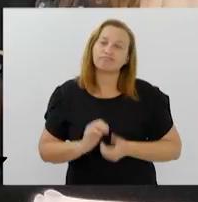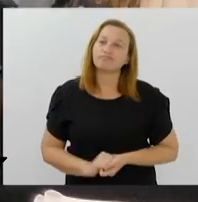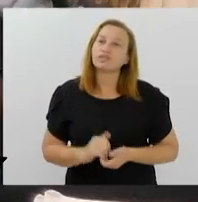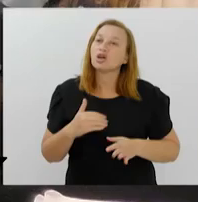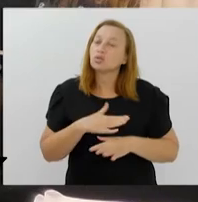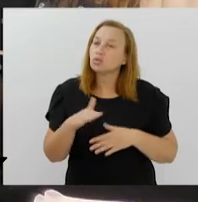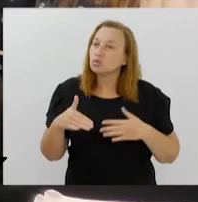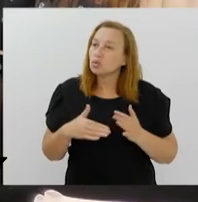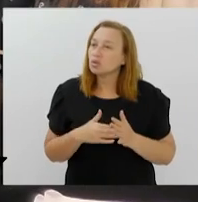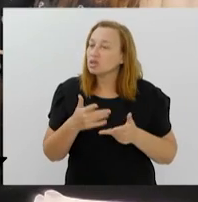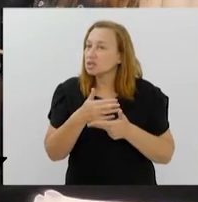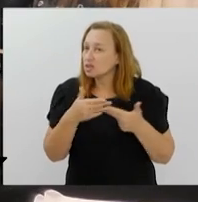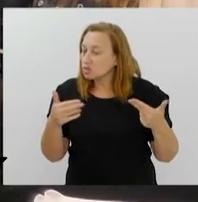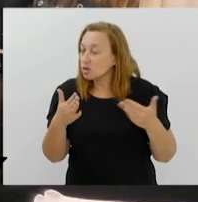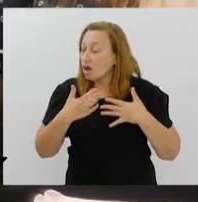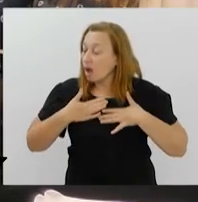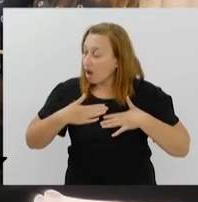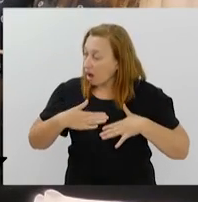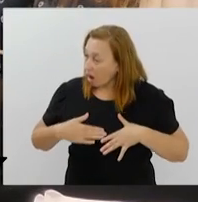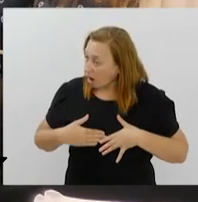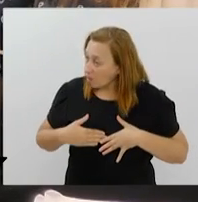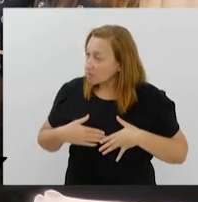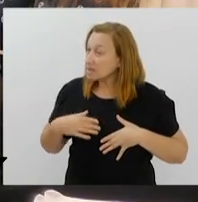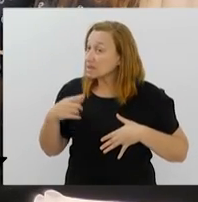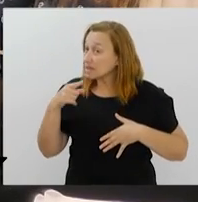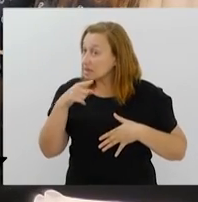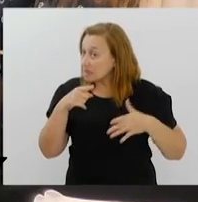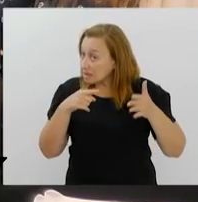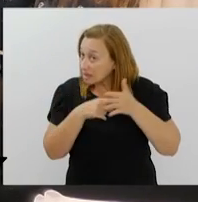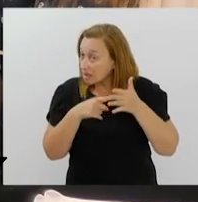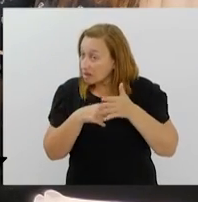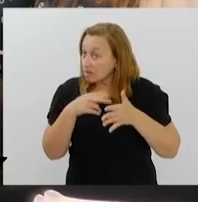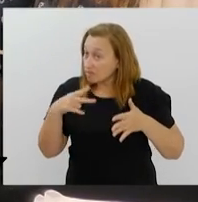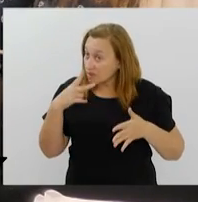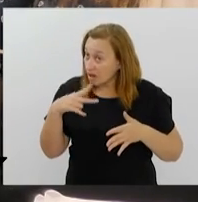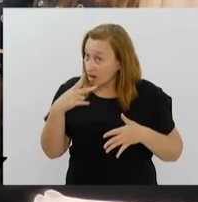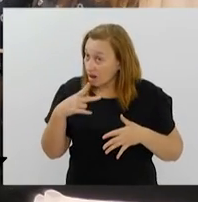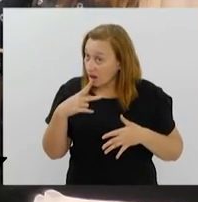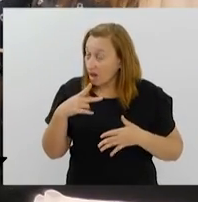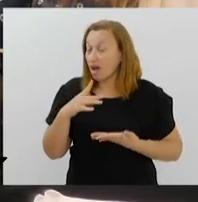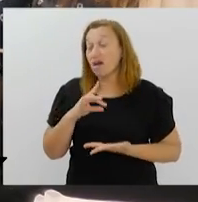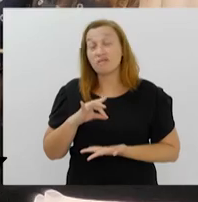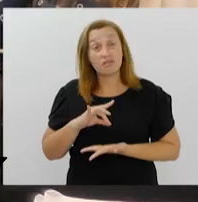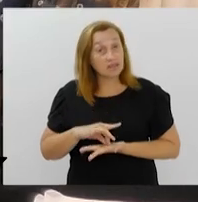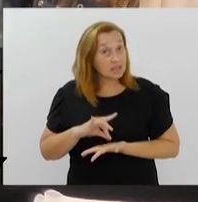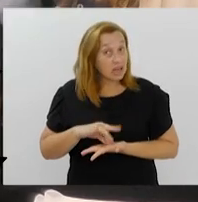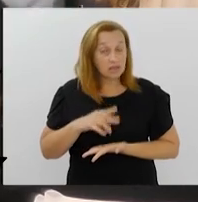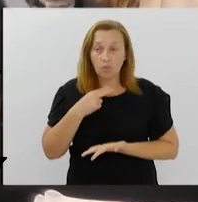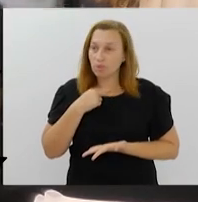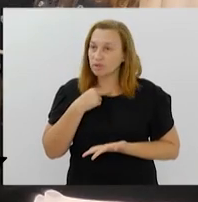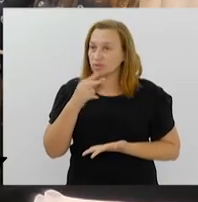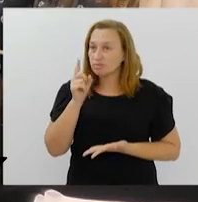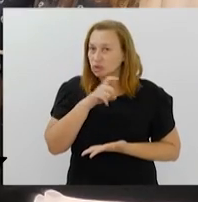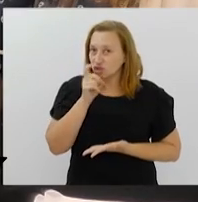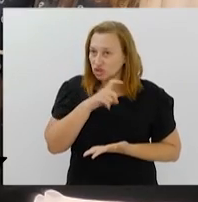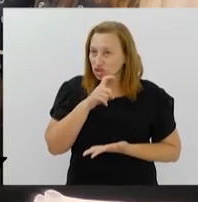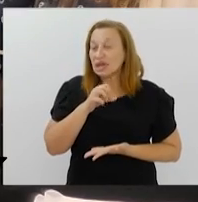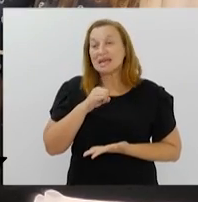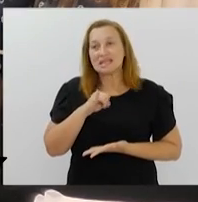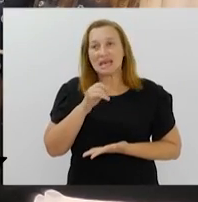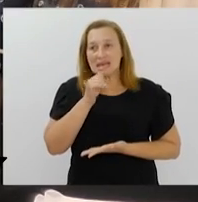todas as coisas Calma que ele dissera aqui eles tem que dizer sobre a verdade então se está dizendo por